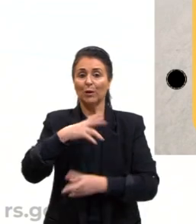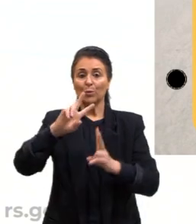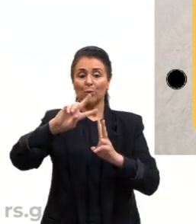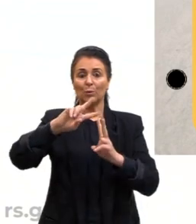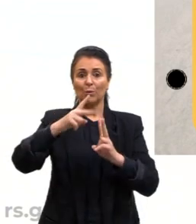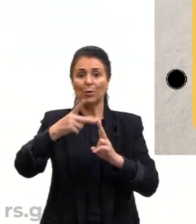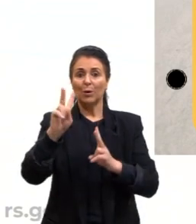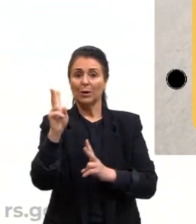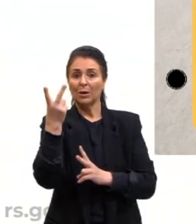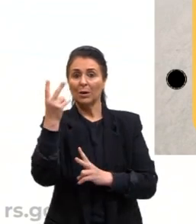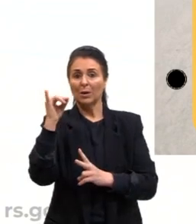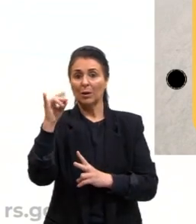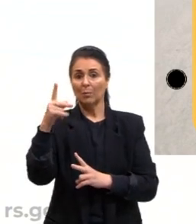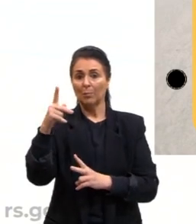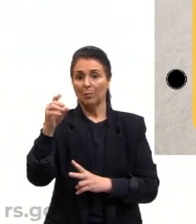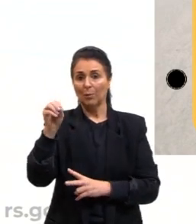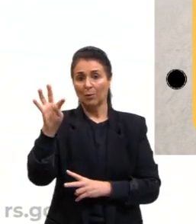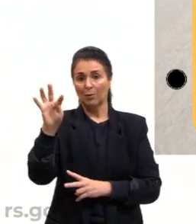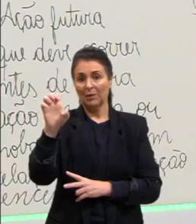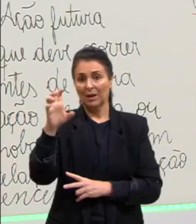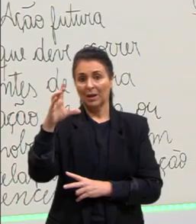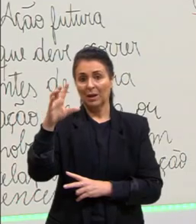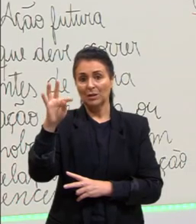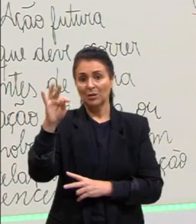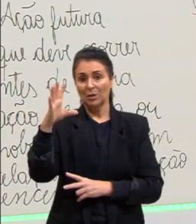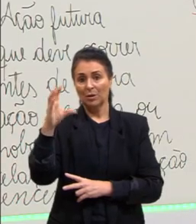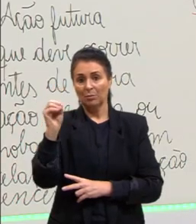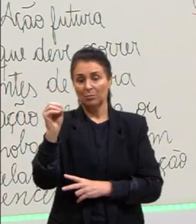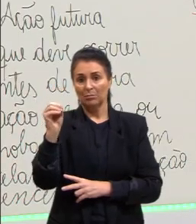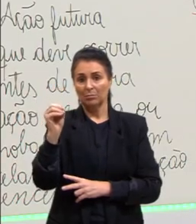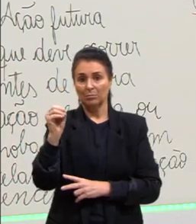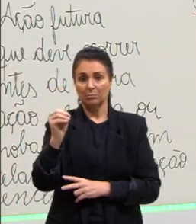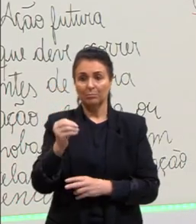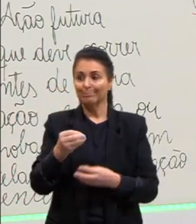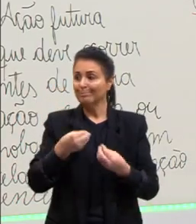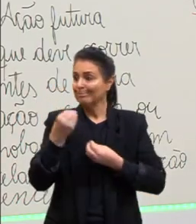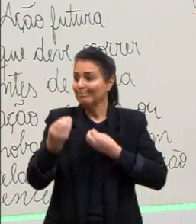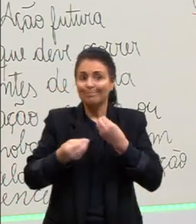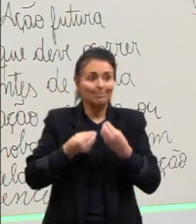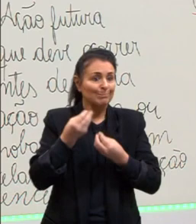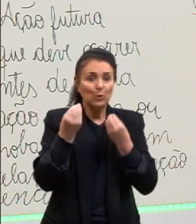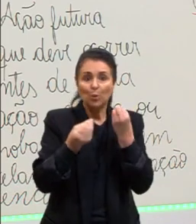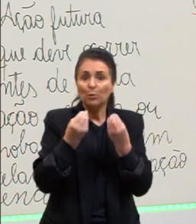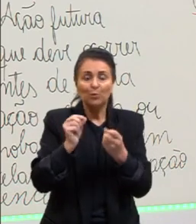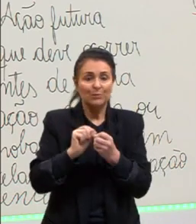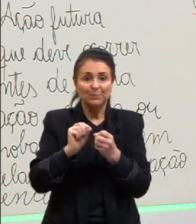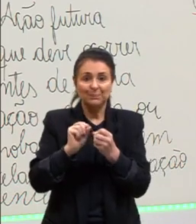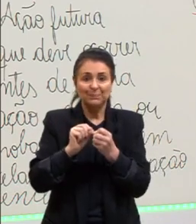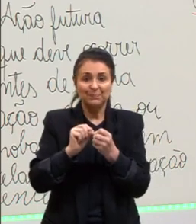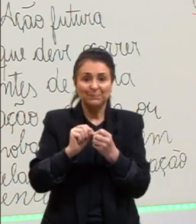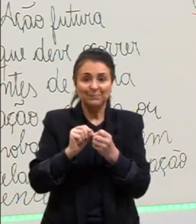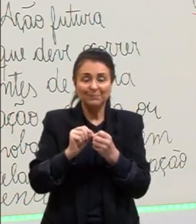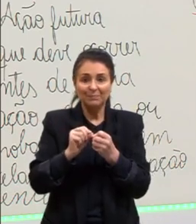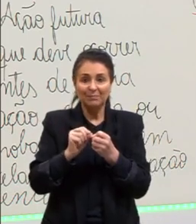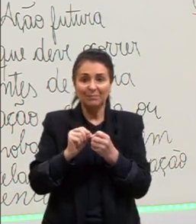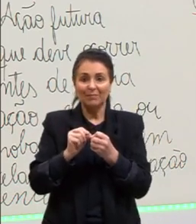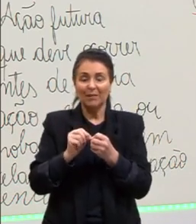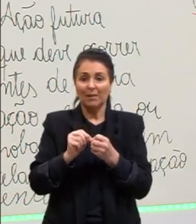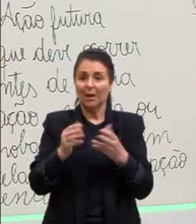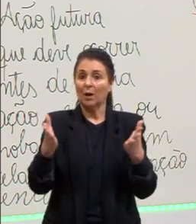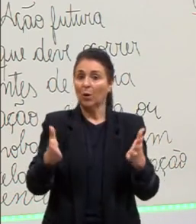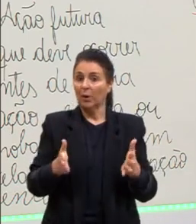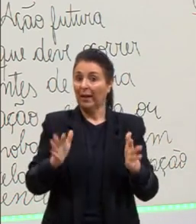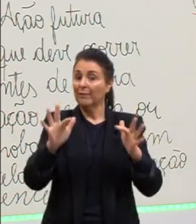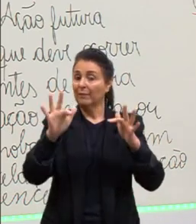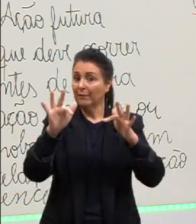hipotética né algumas declarações que não tem mais como serem realizados gente encerramos